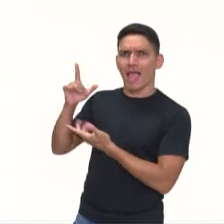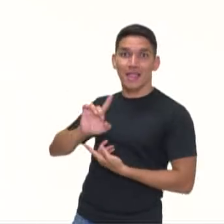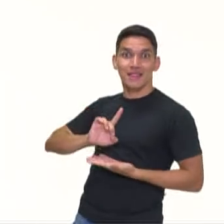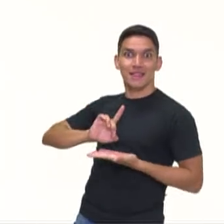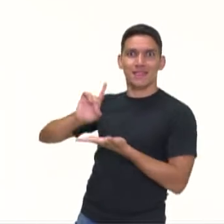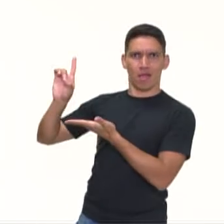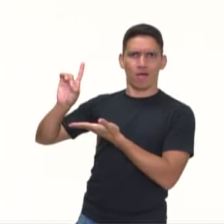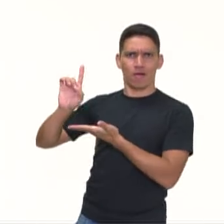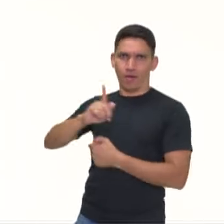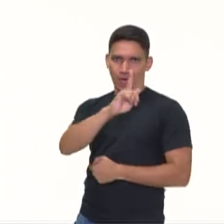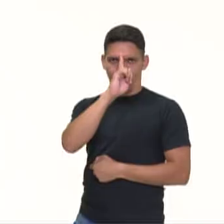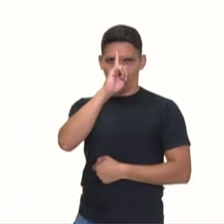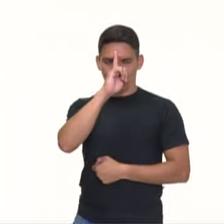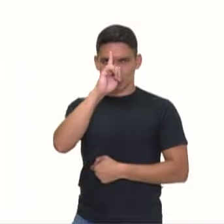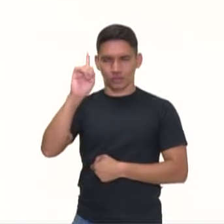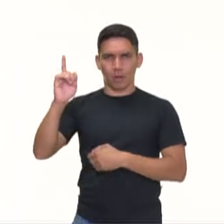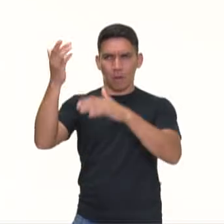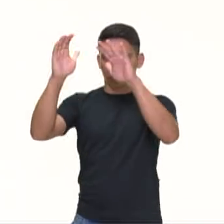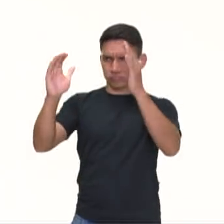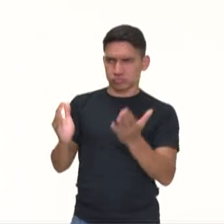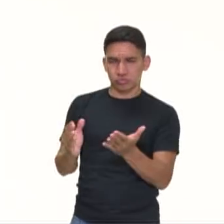uma estátua renascentista,